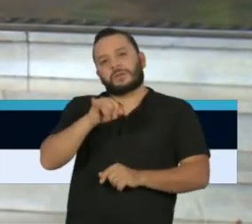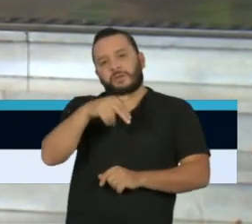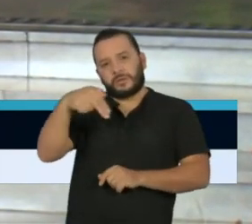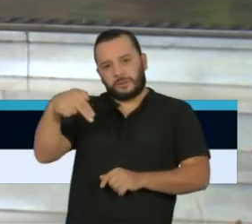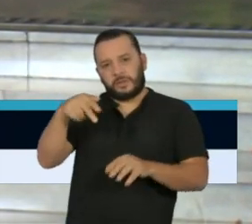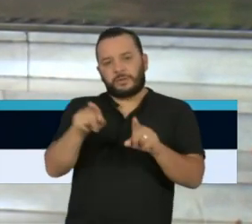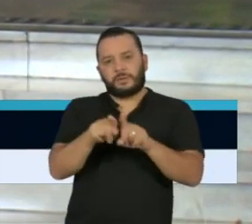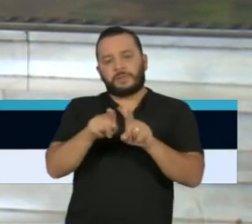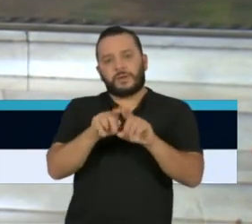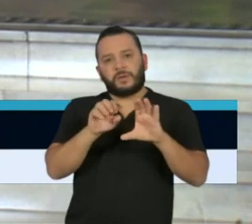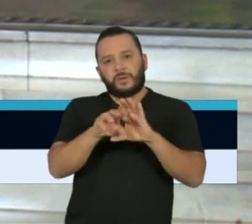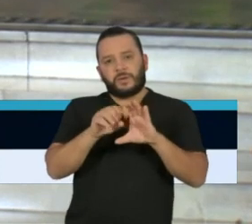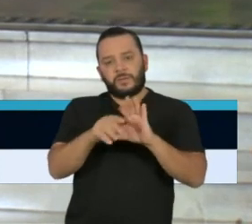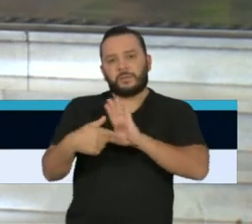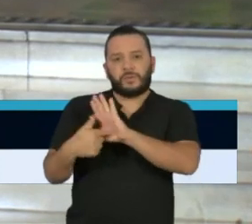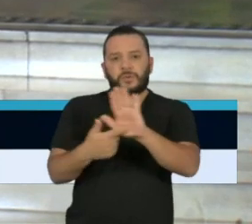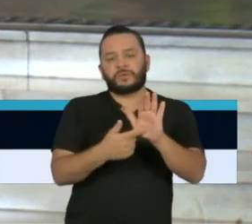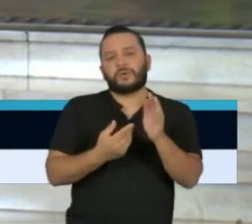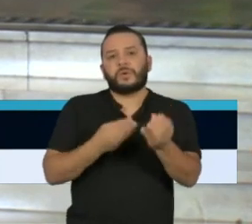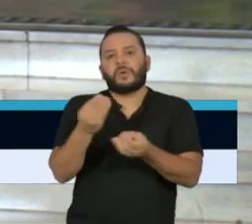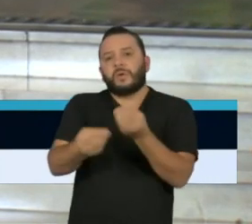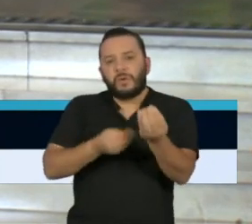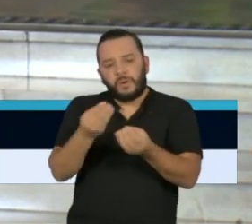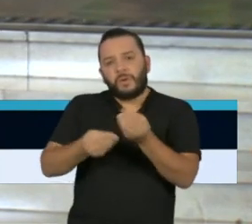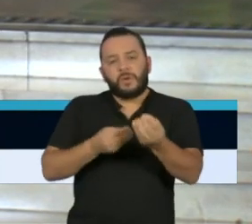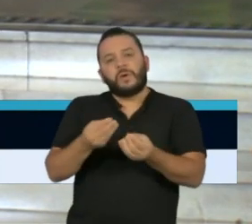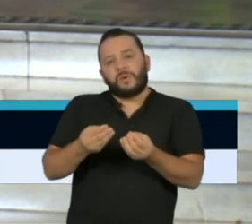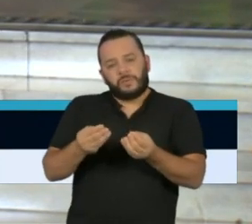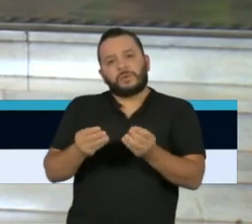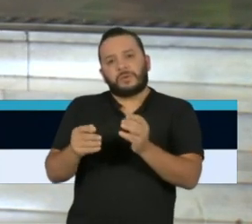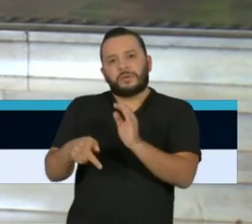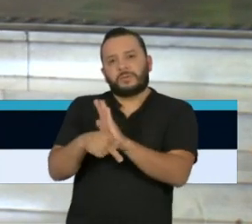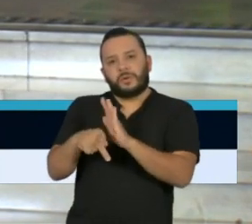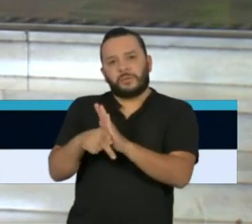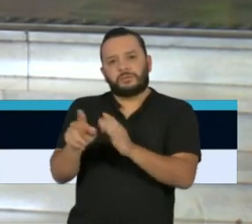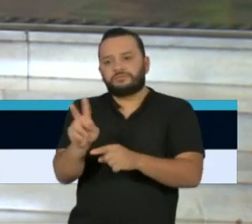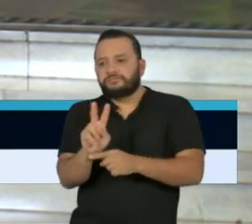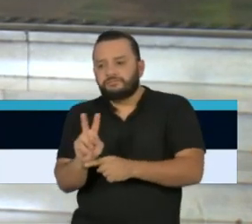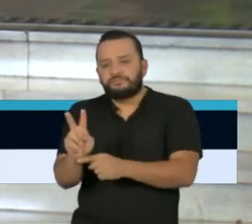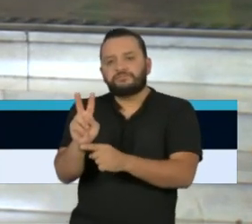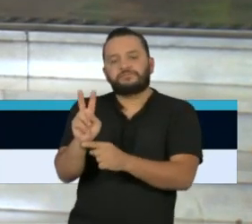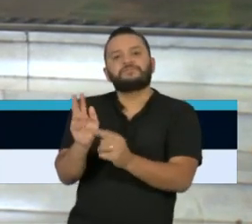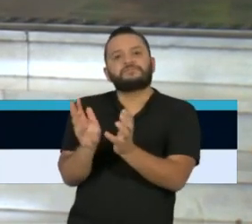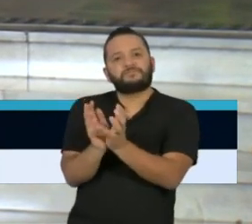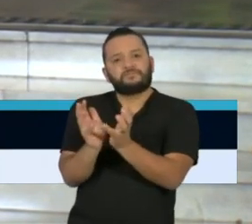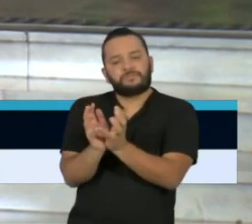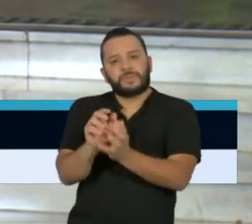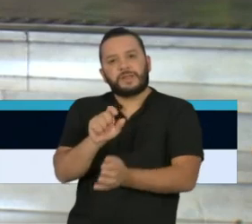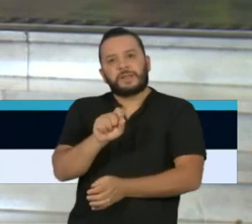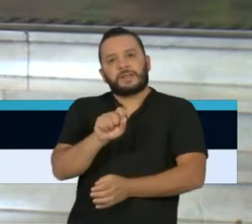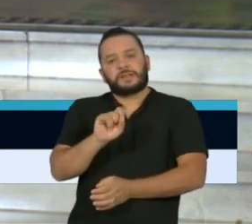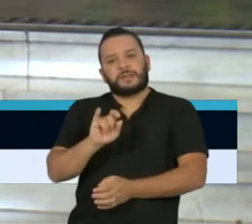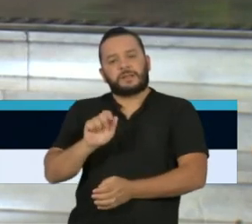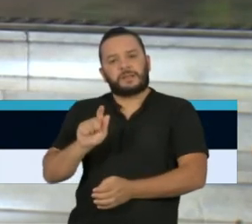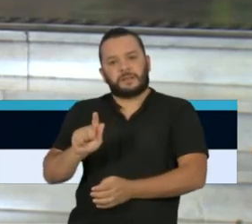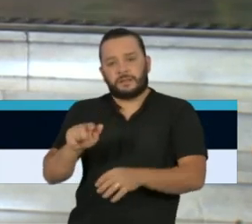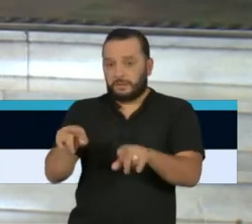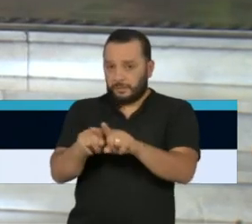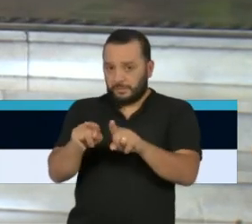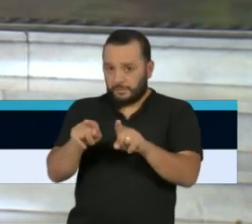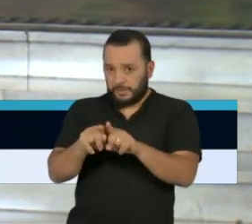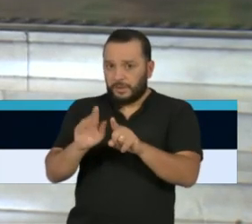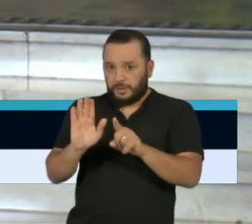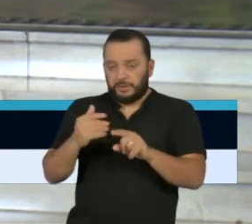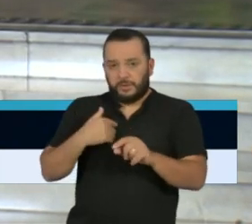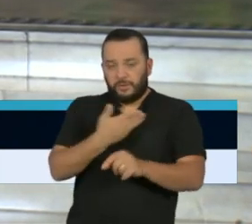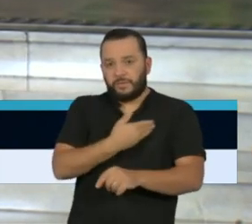muita precisão o funcionamento deste sistema. O governo do Estado de São Paulo fechou um acordo com as 4